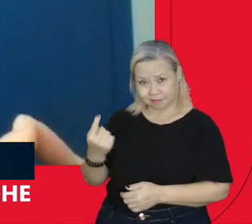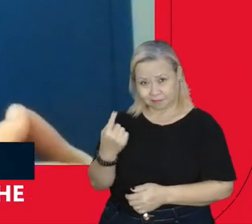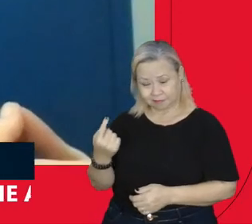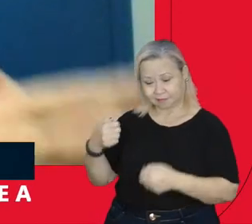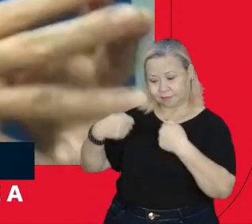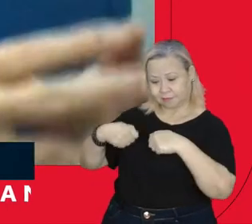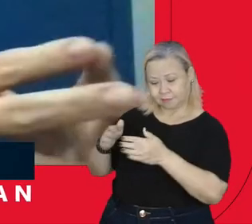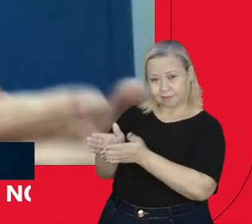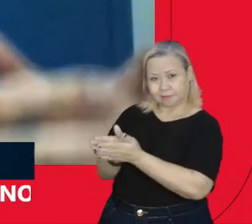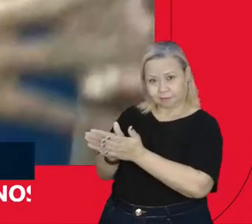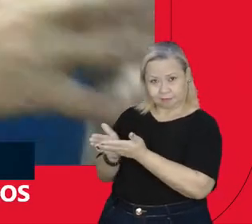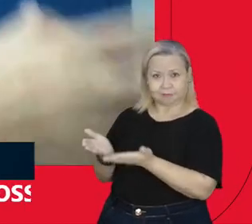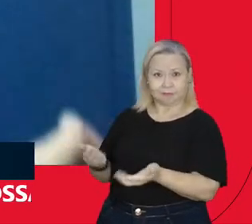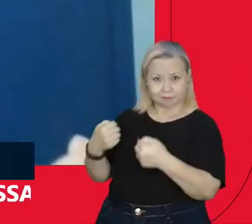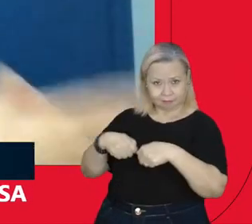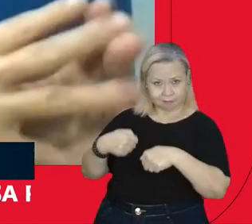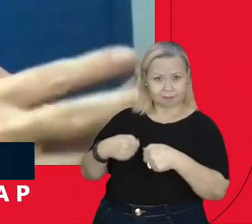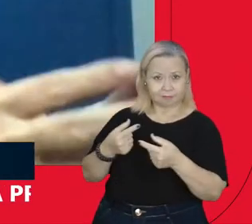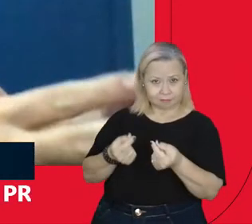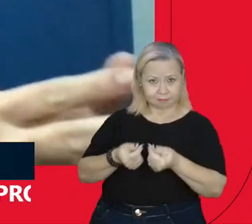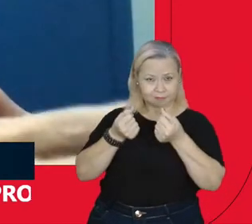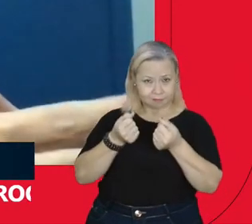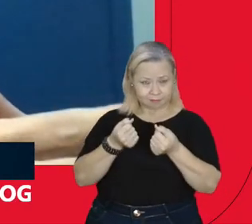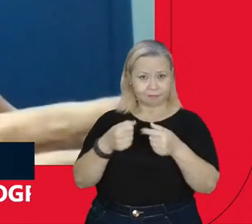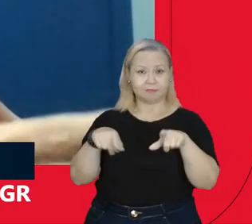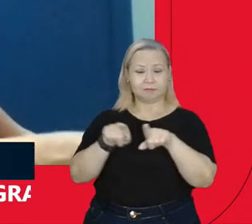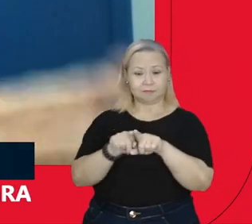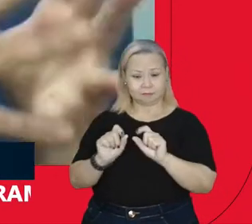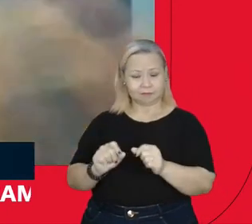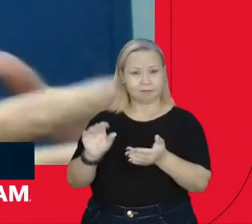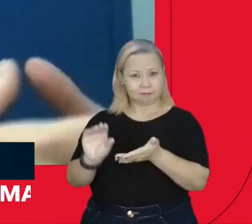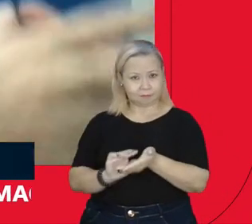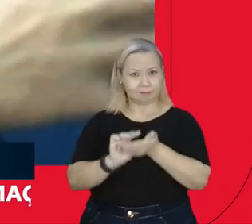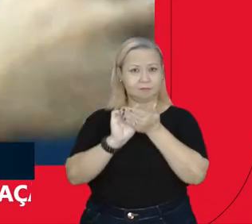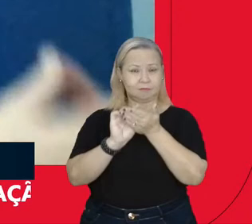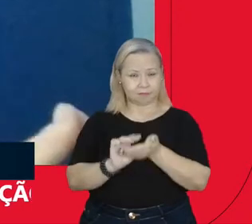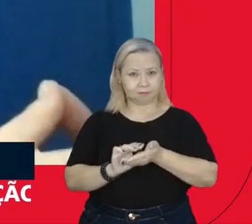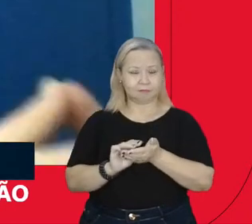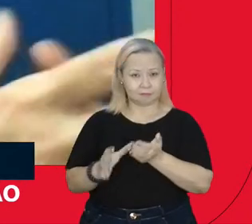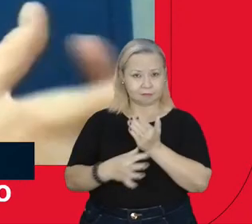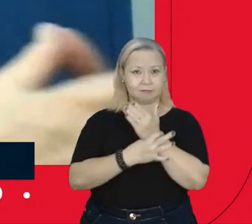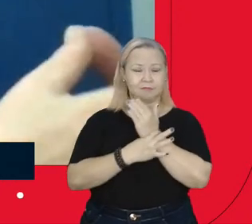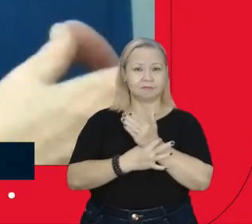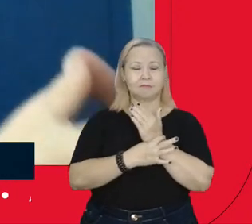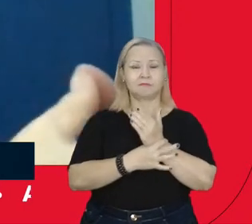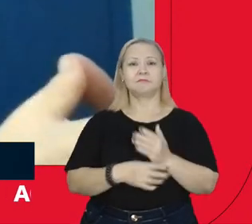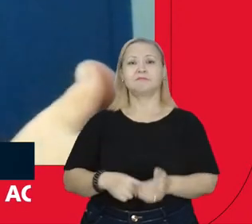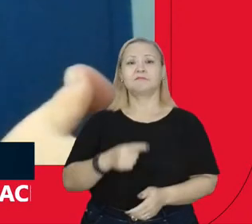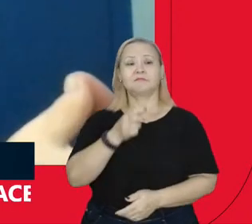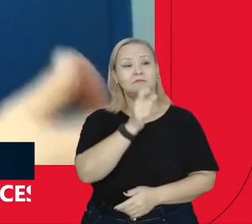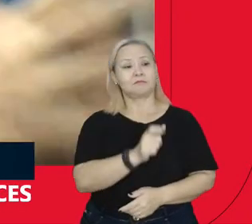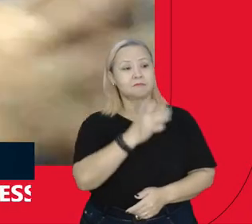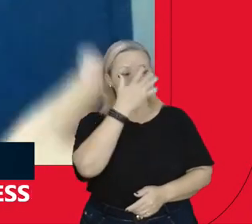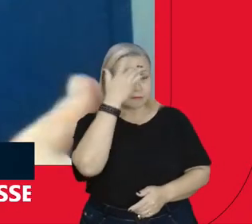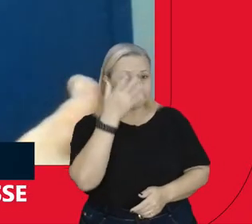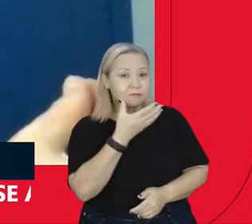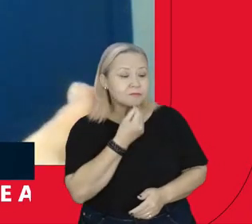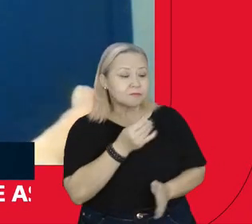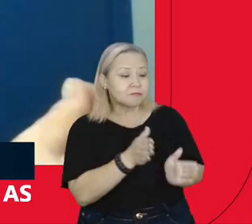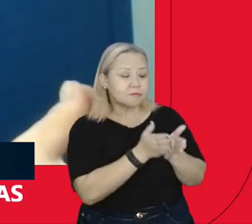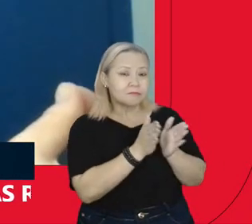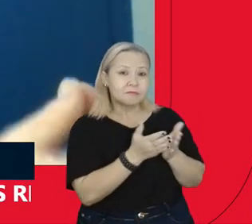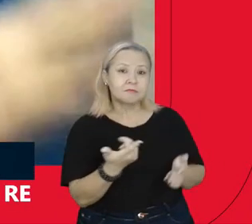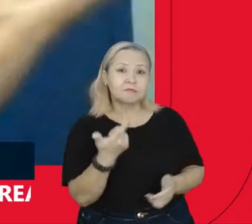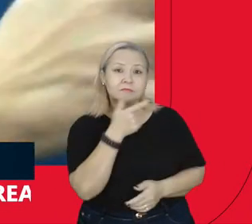do dinheiro, né? Que também vai ter esse de recurso garantido, mas digamos, uma pessoa sozinha, um homem sozinho, pobre, está